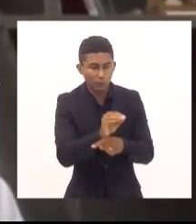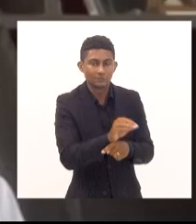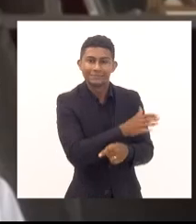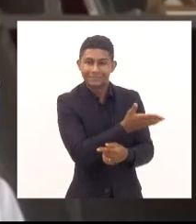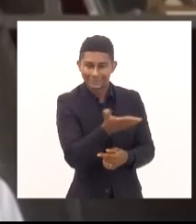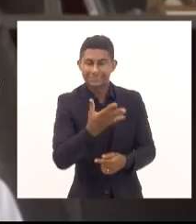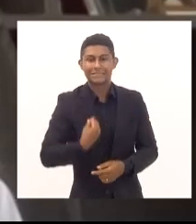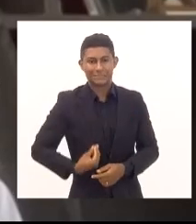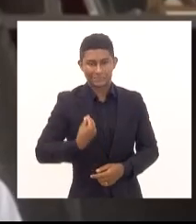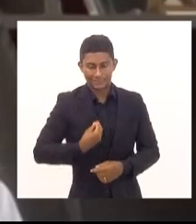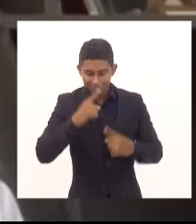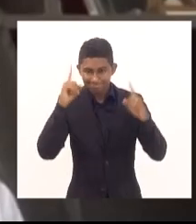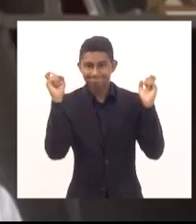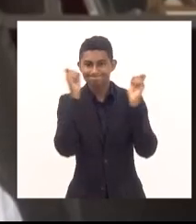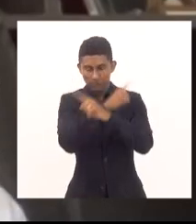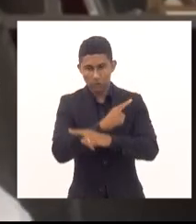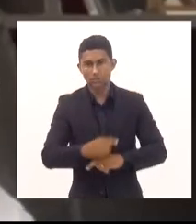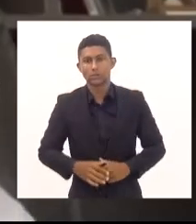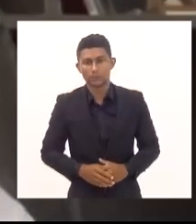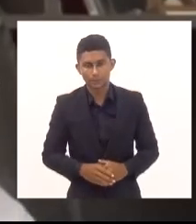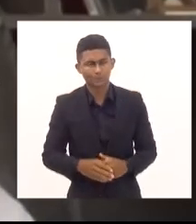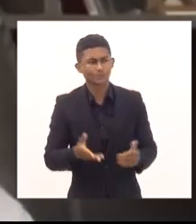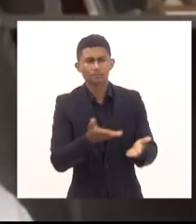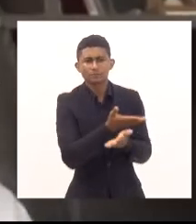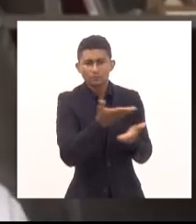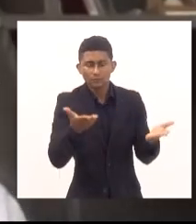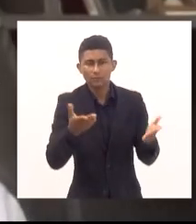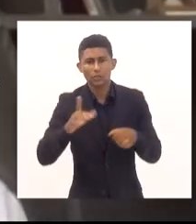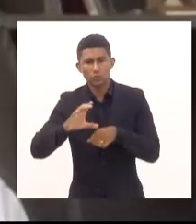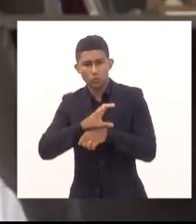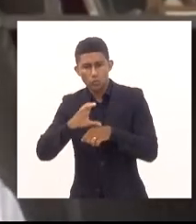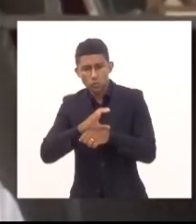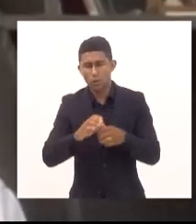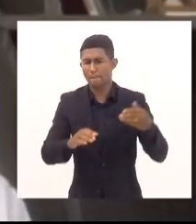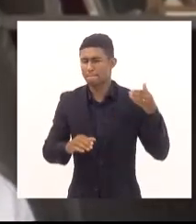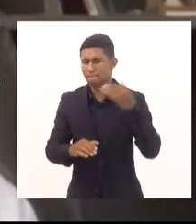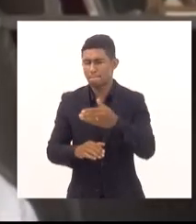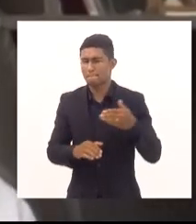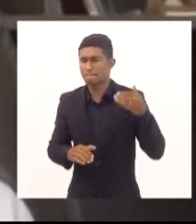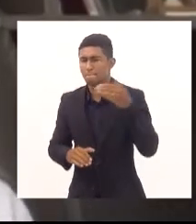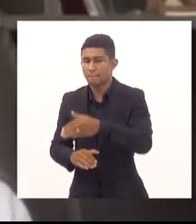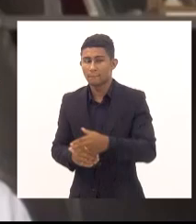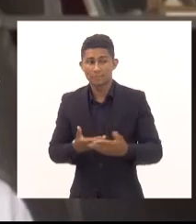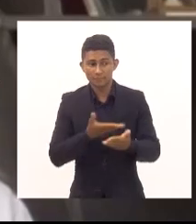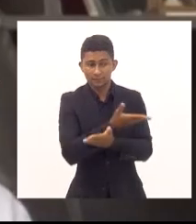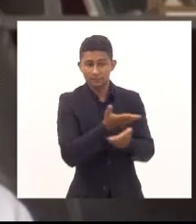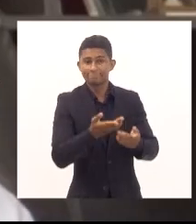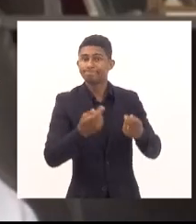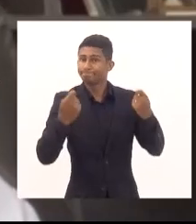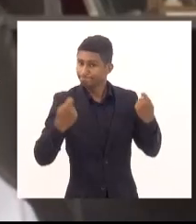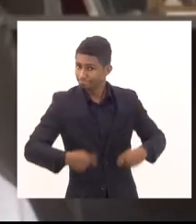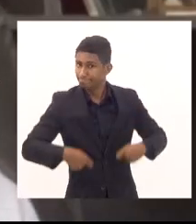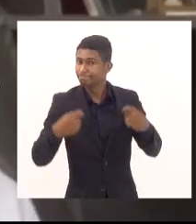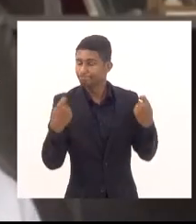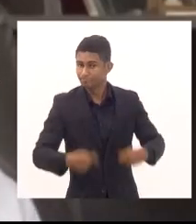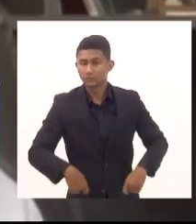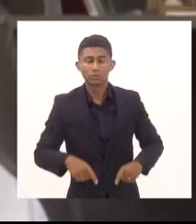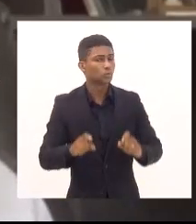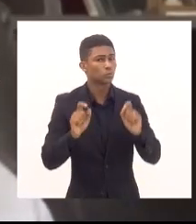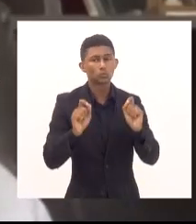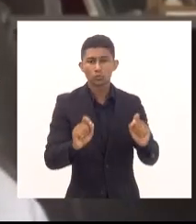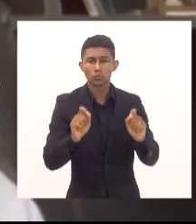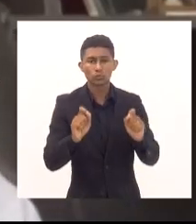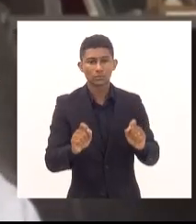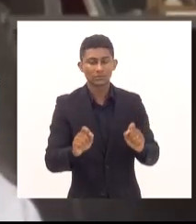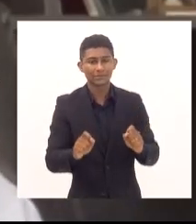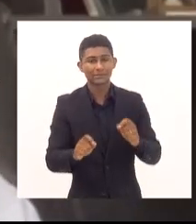dificuldade, elas vão também, além de frequentar esses cursos, e para isso elas precisam de estar frequentando pelo